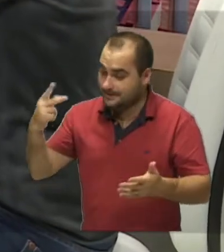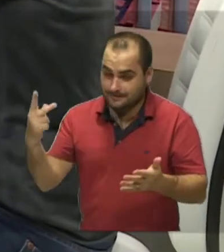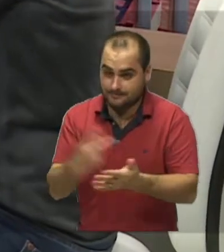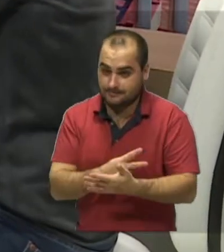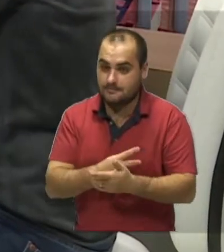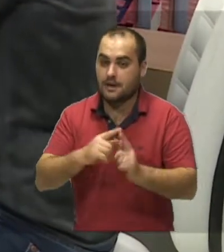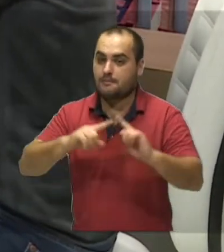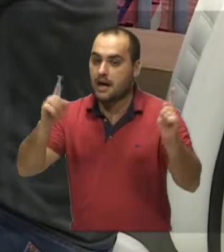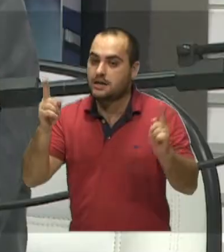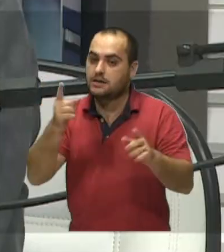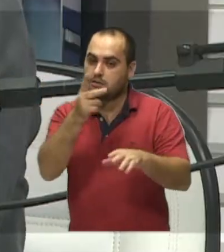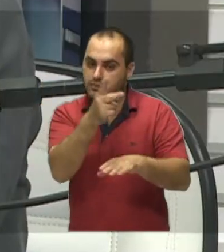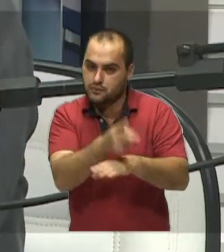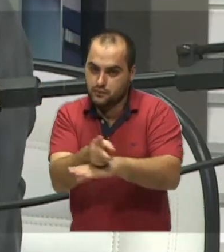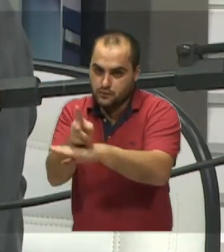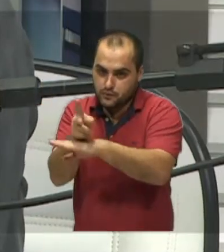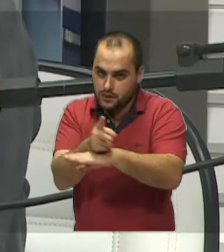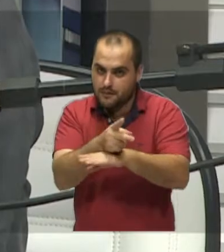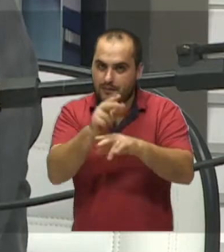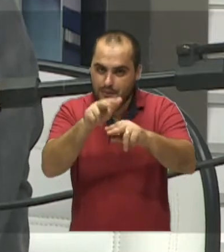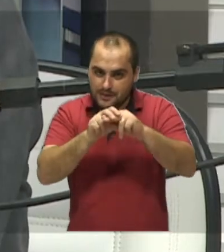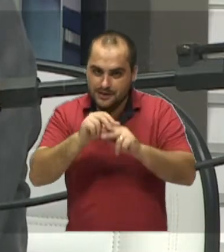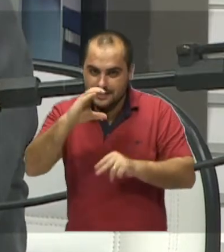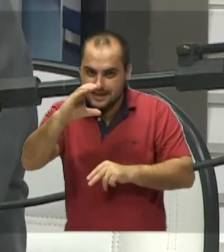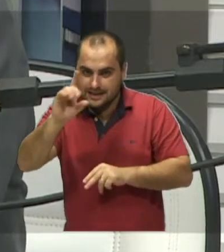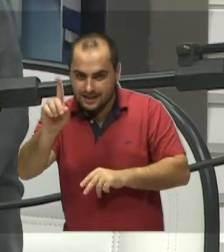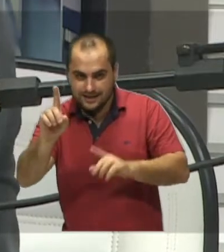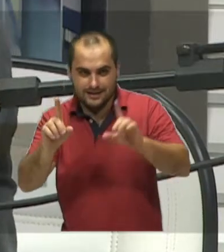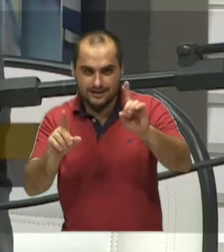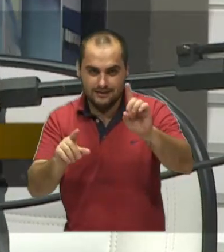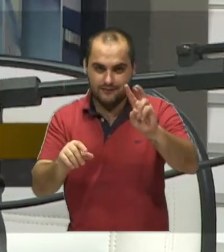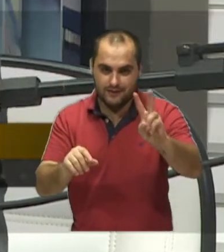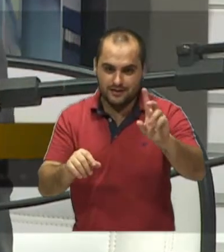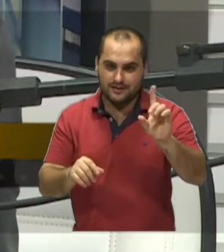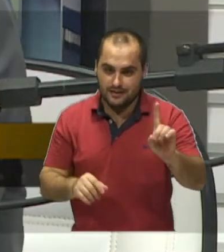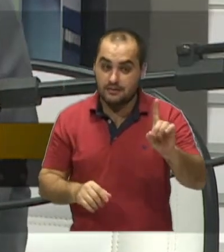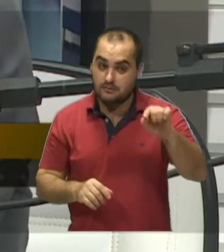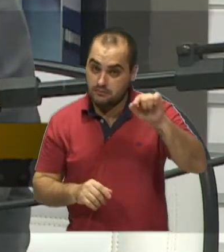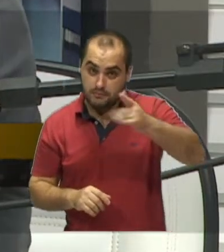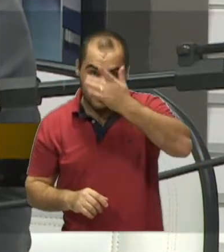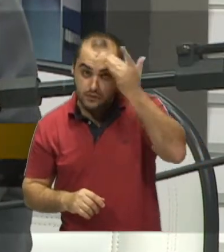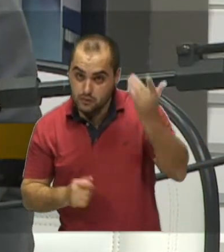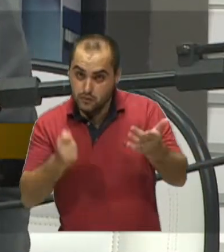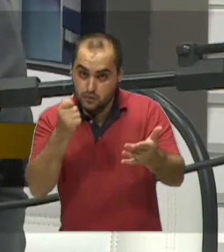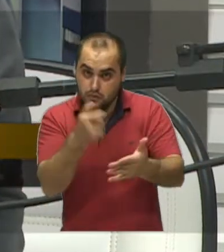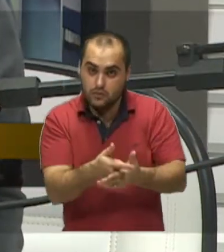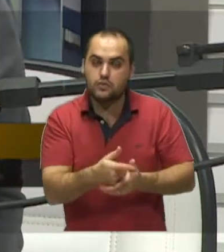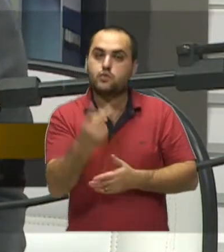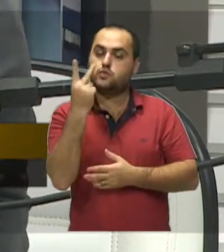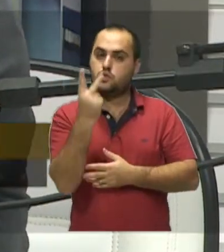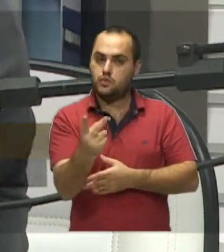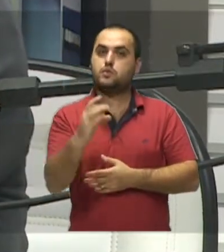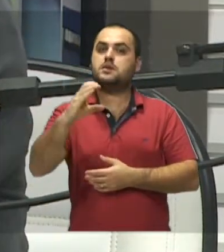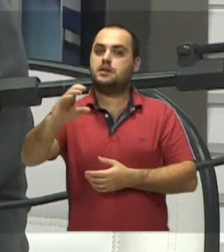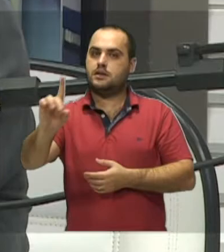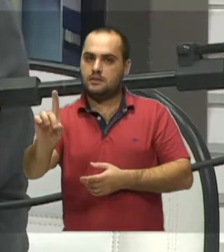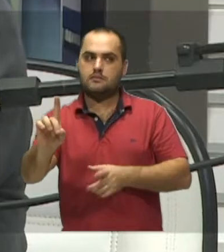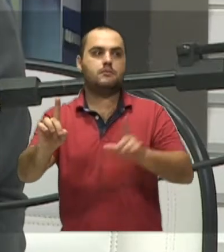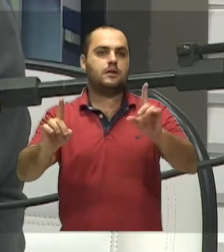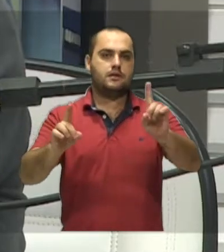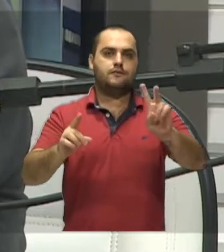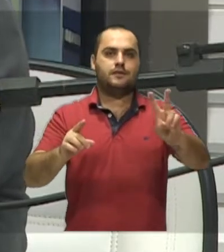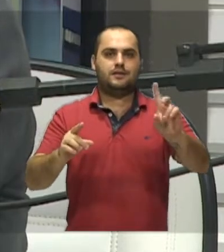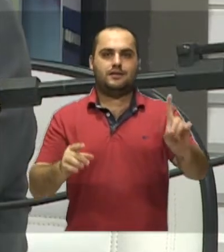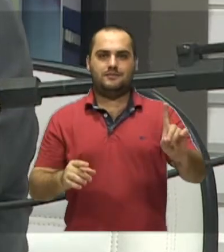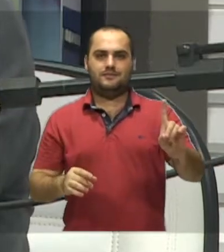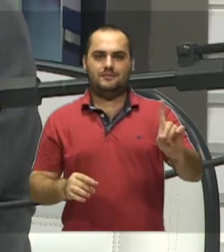gente filmou, por isso que ele é um CD e um DVD. Quem adquire o trabalho, adquire 2 mídias. Tem o CD de um lado e o DVD do